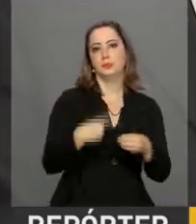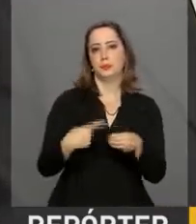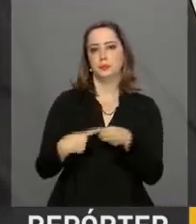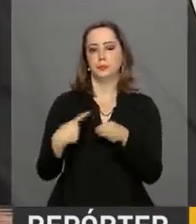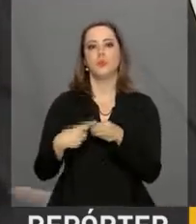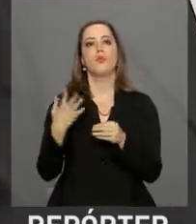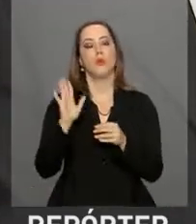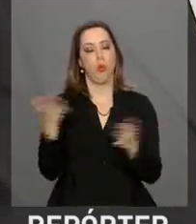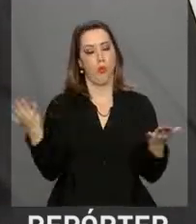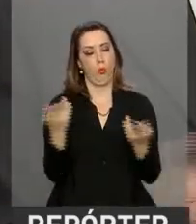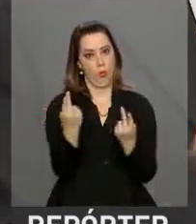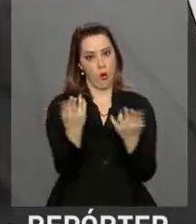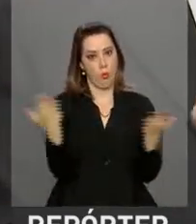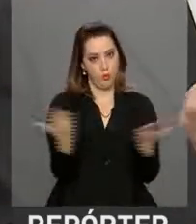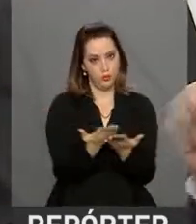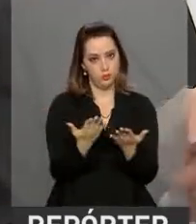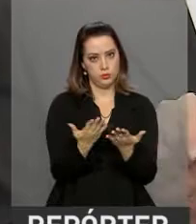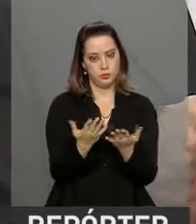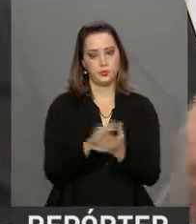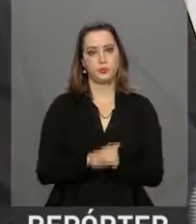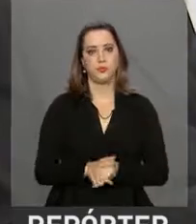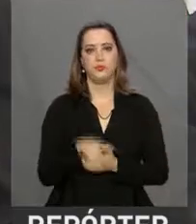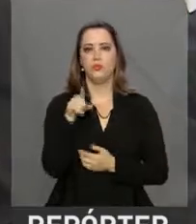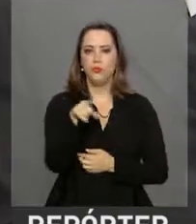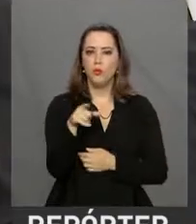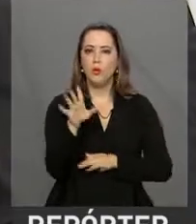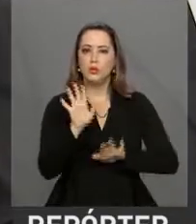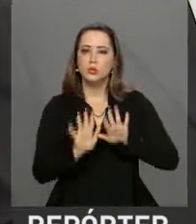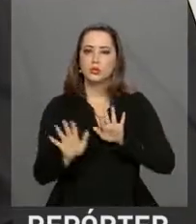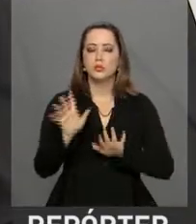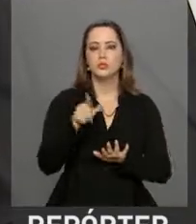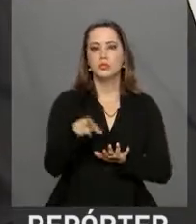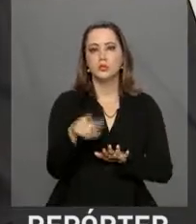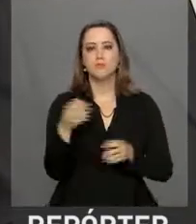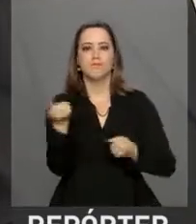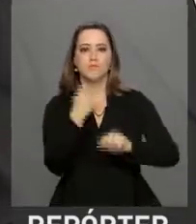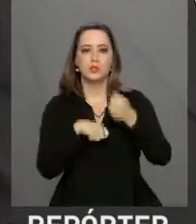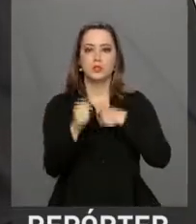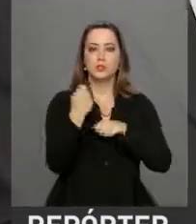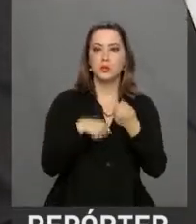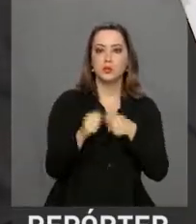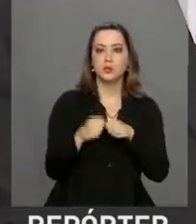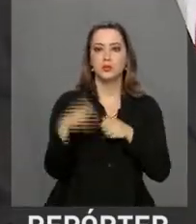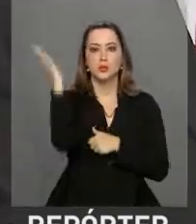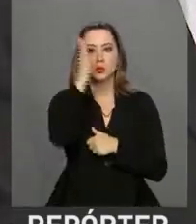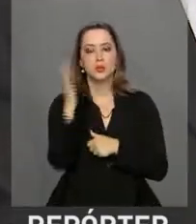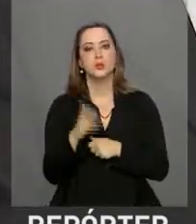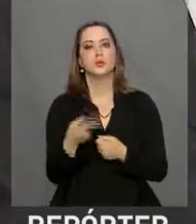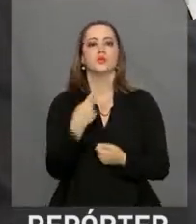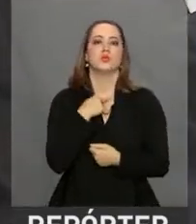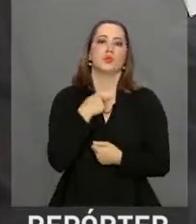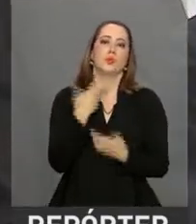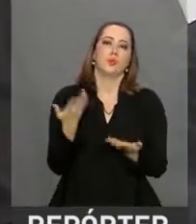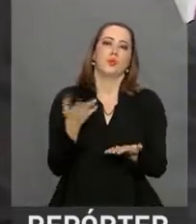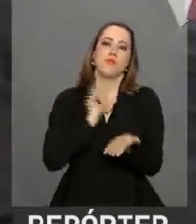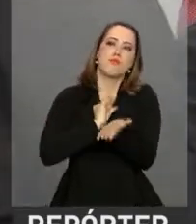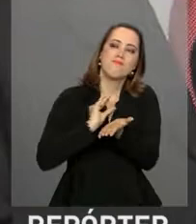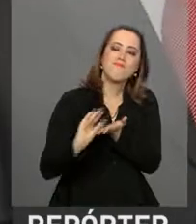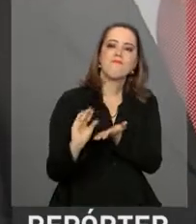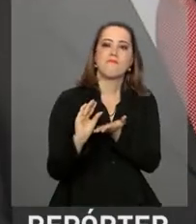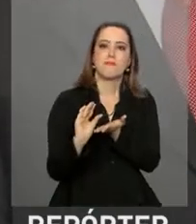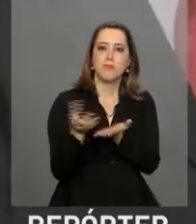estamos resolvendo hoje comemos talvez da situação econômica do país não permite disse que neste momento viéssemos a